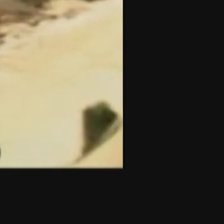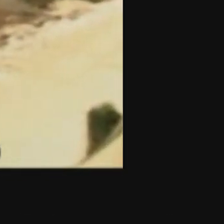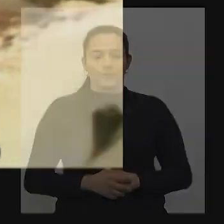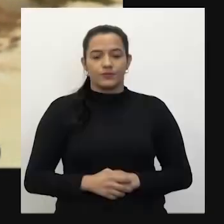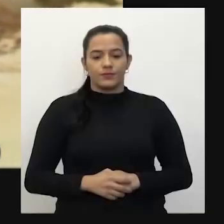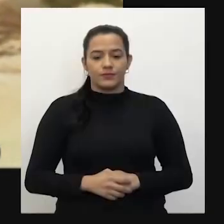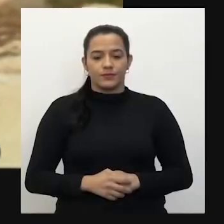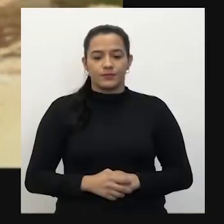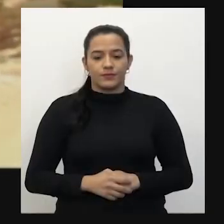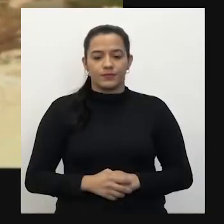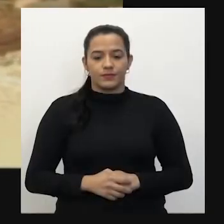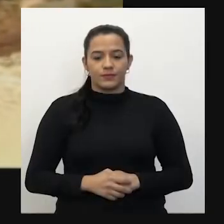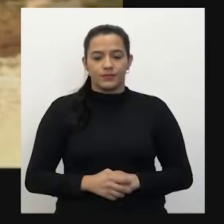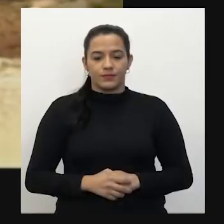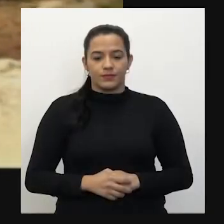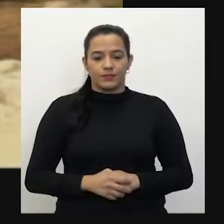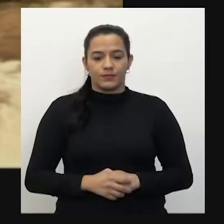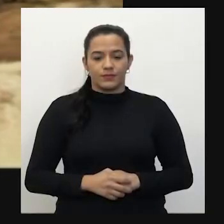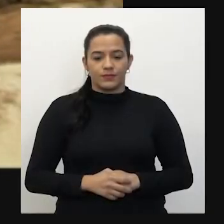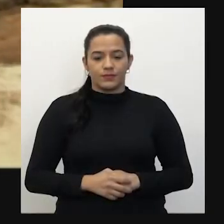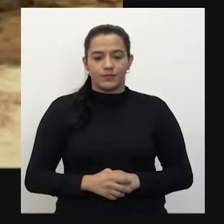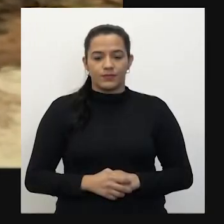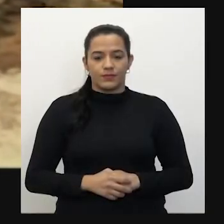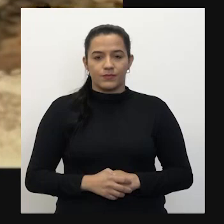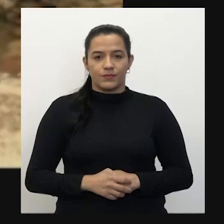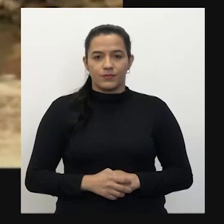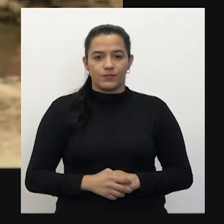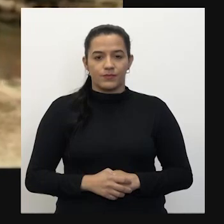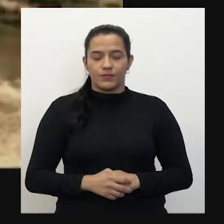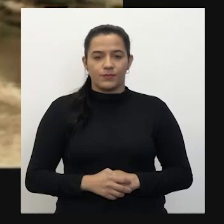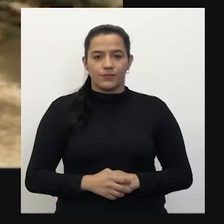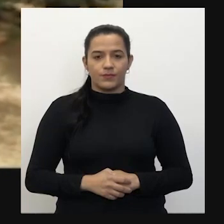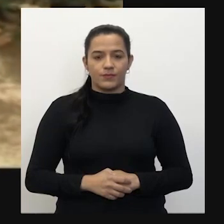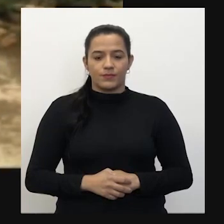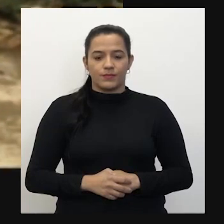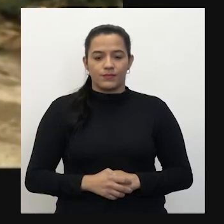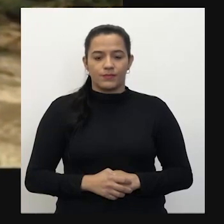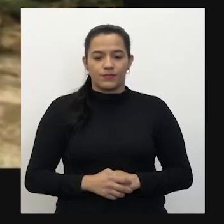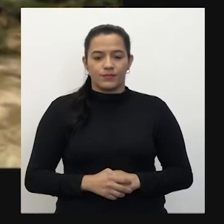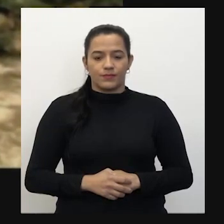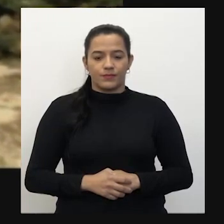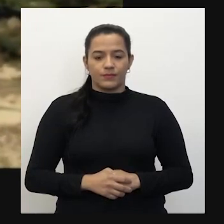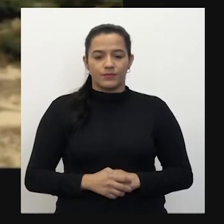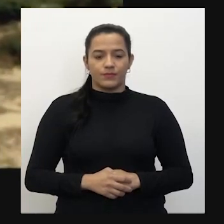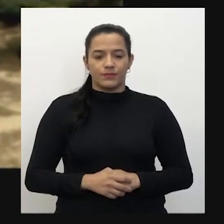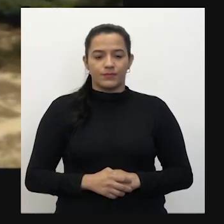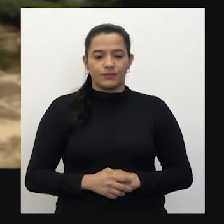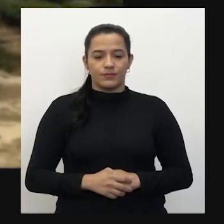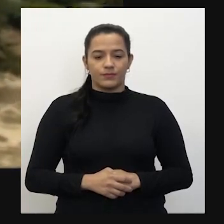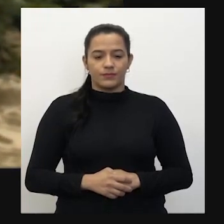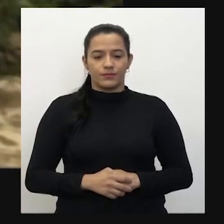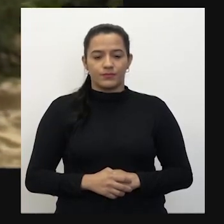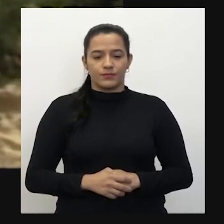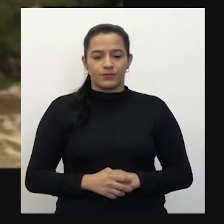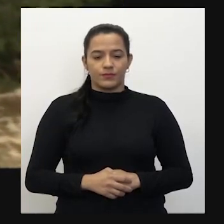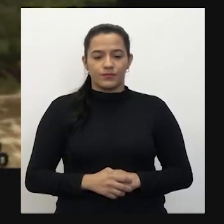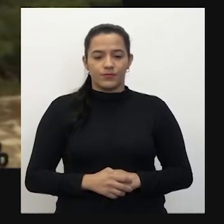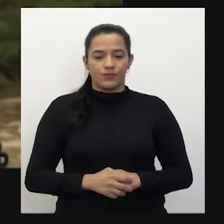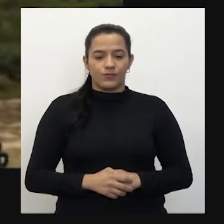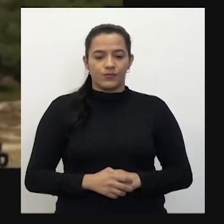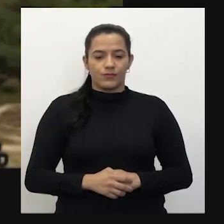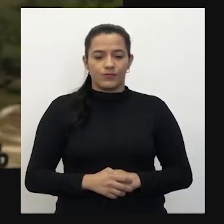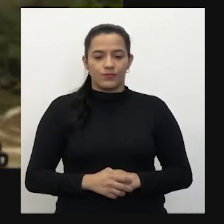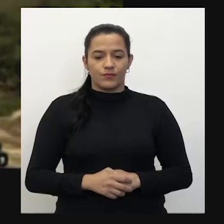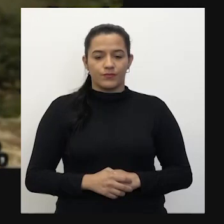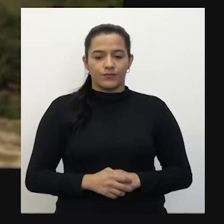Sempre que me apresentando ao crítico peço licença, porém como recompensa meus versos vou declamando. Agradecimento dando aos